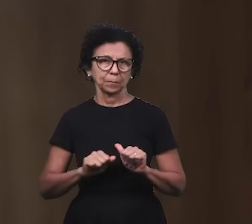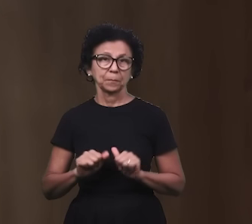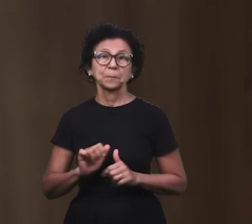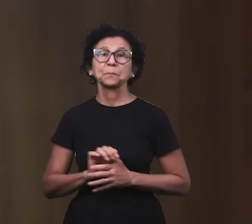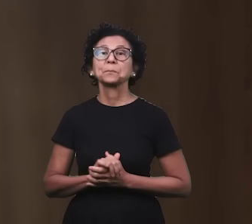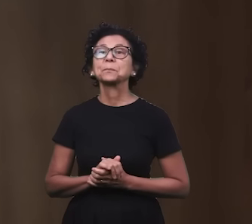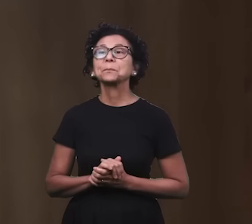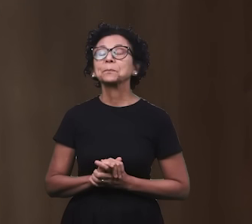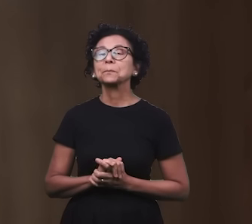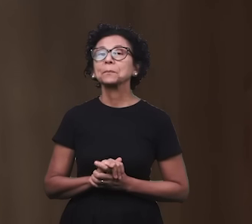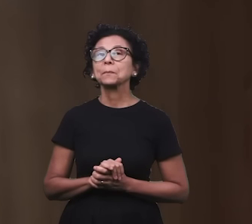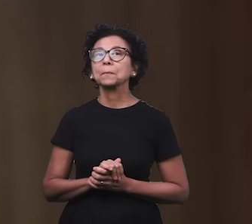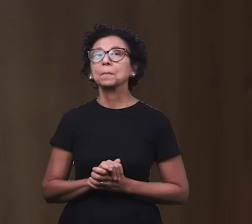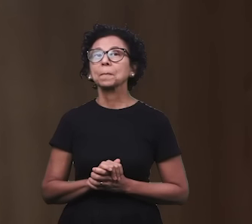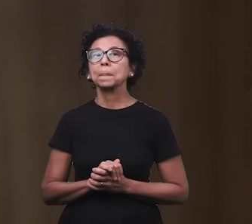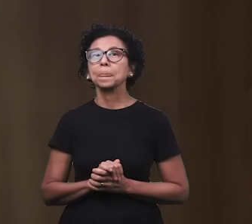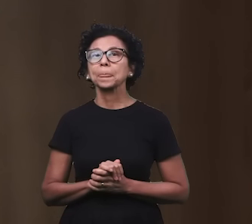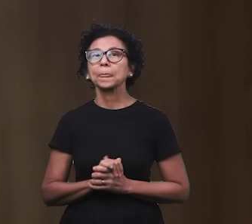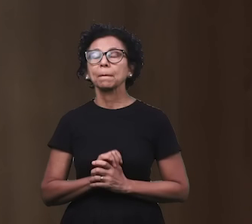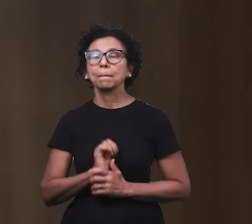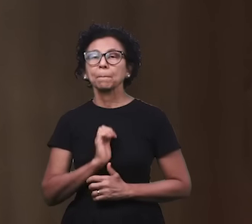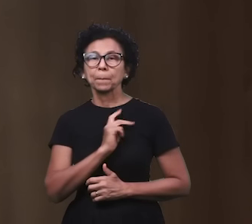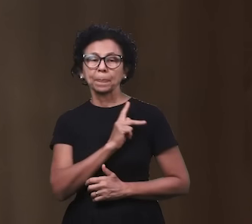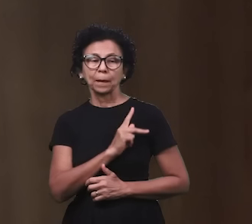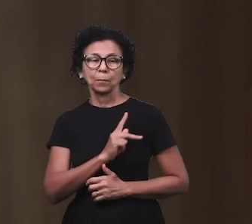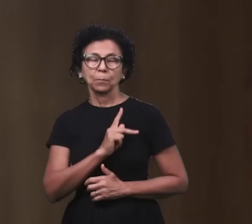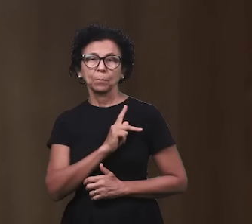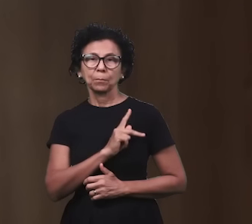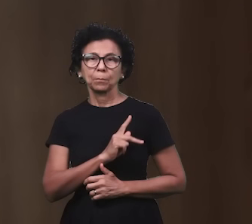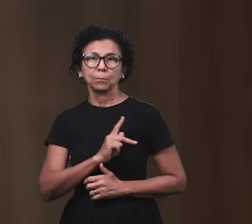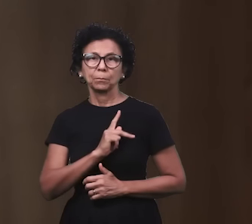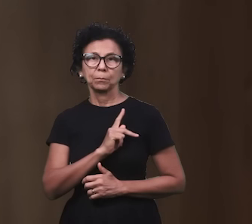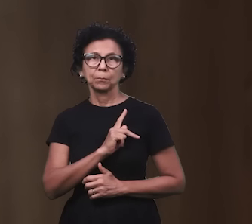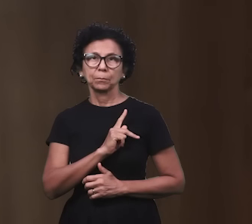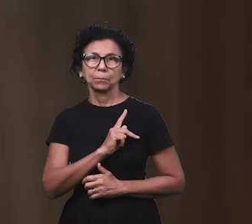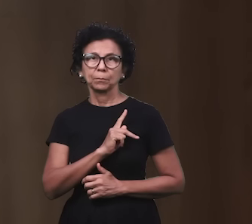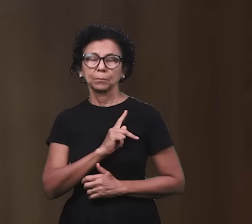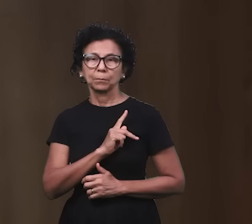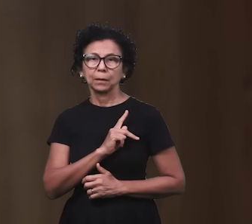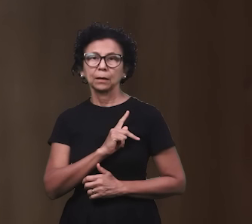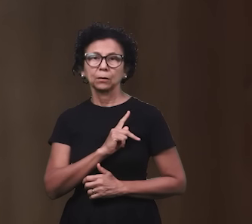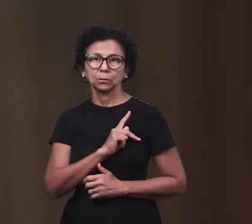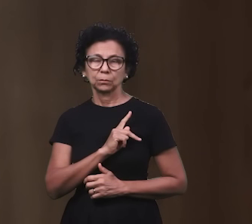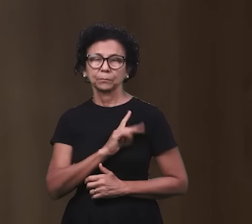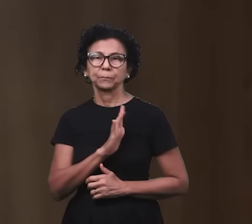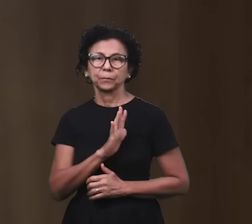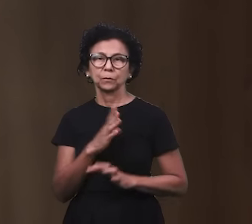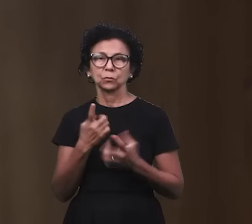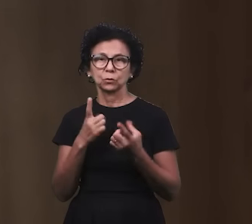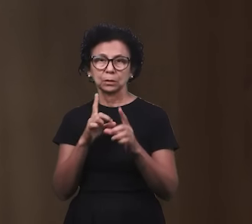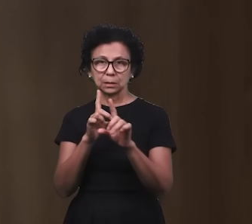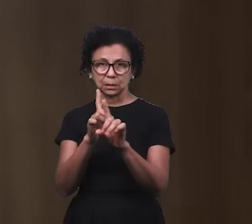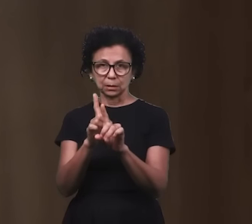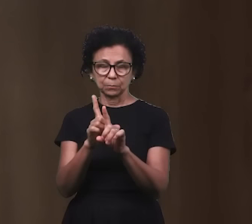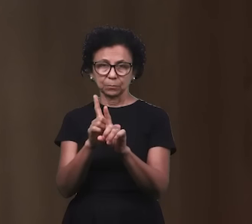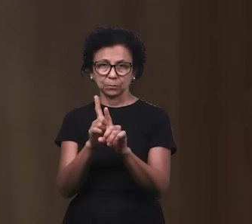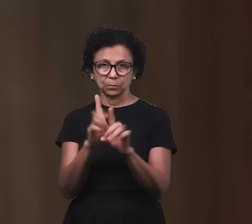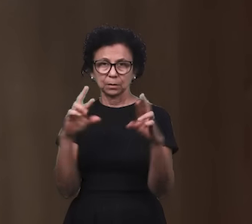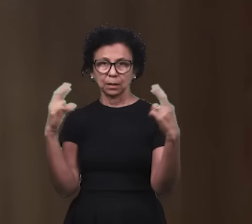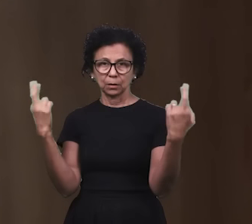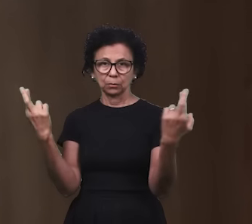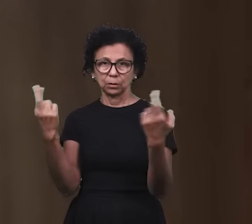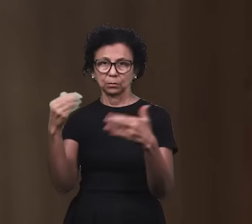em Atos, a palavra diz assim, que Paulo se reunia, os discípulos se reuniam unânimes